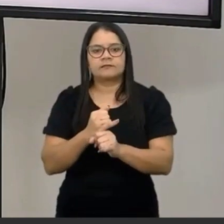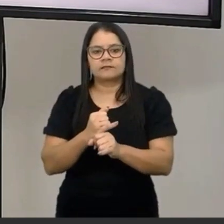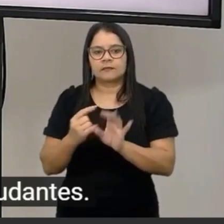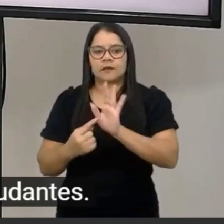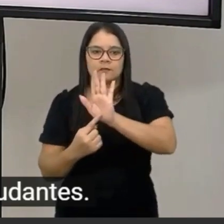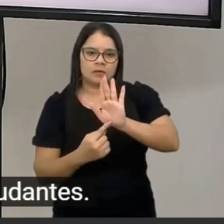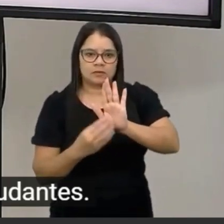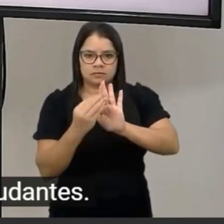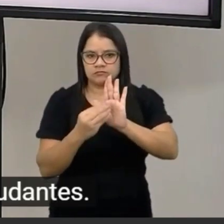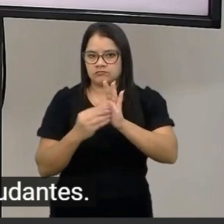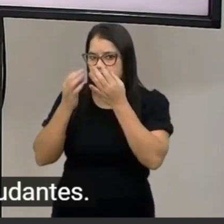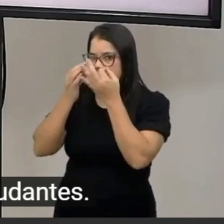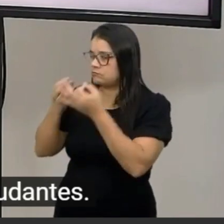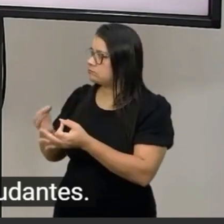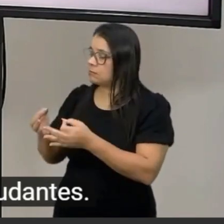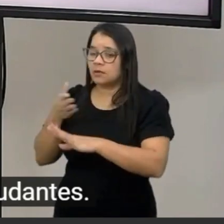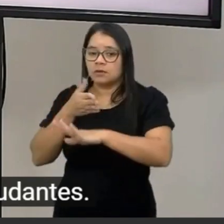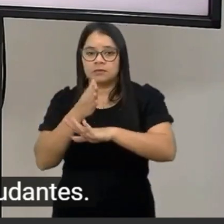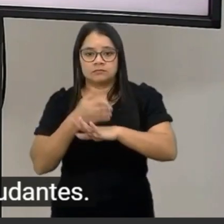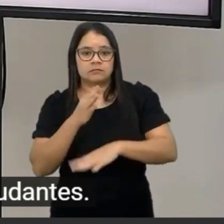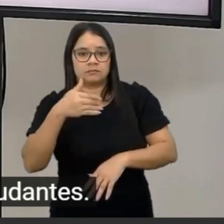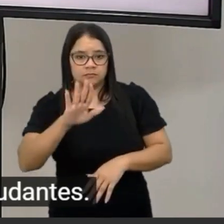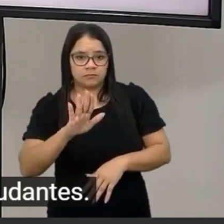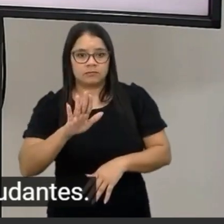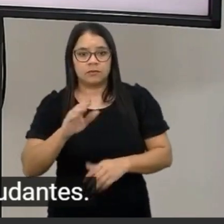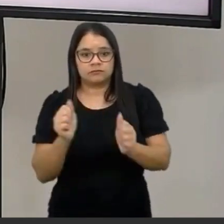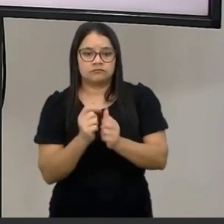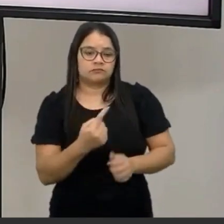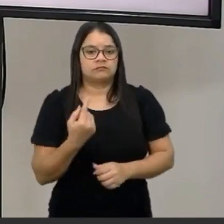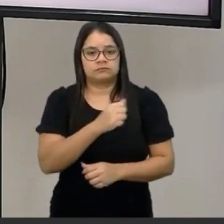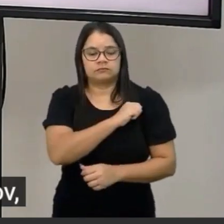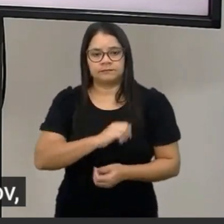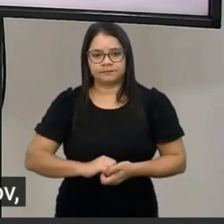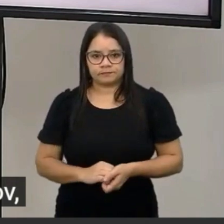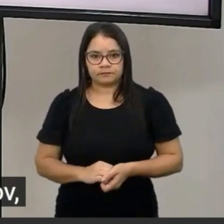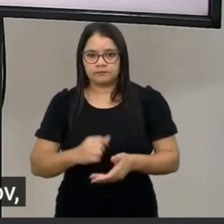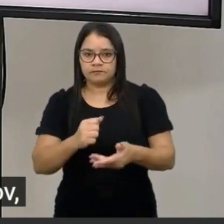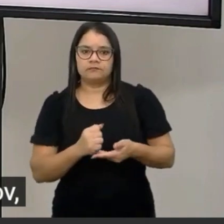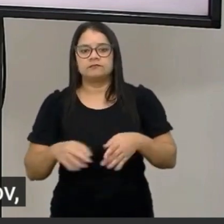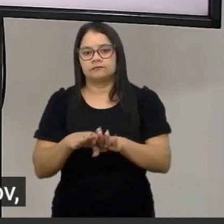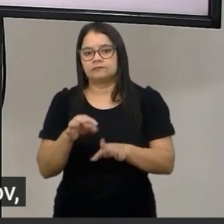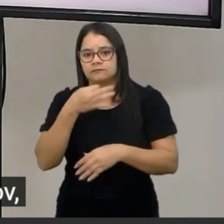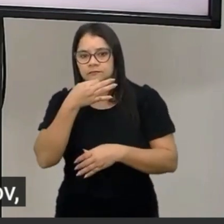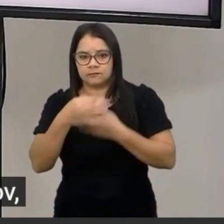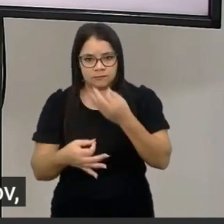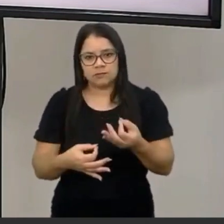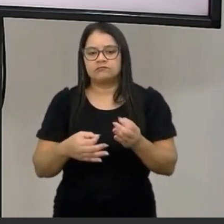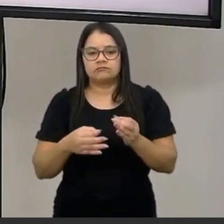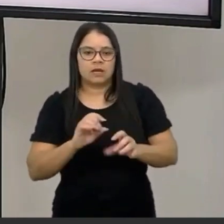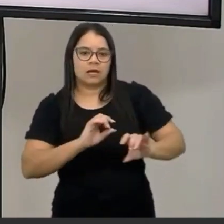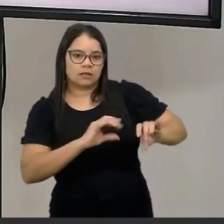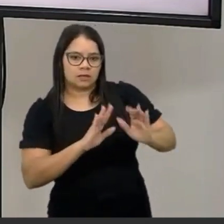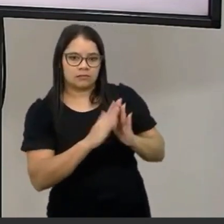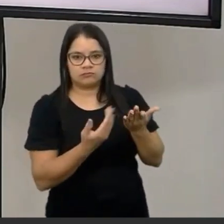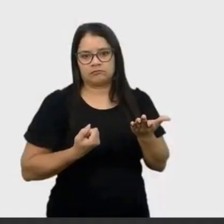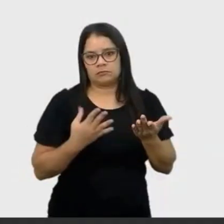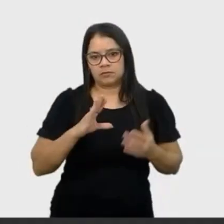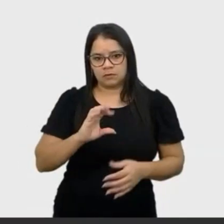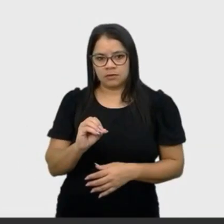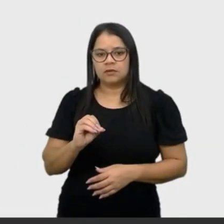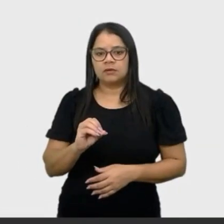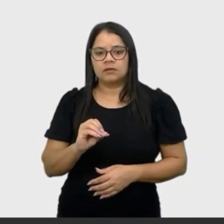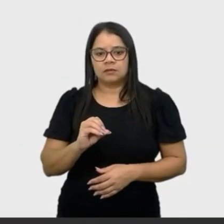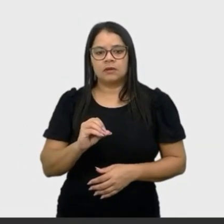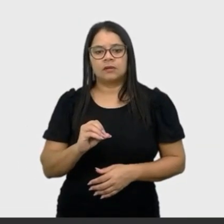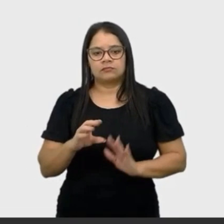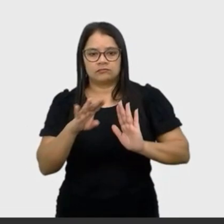esse circuito, então também explore esse circuito com os nossos estudantes. Trago também como sugestão a técnica Lemov,